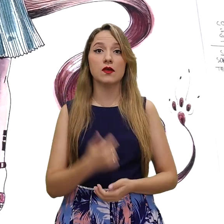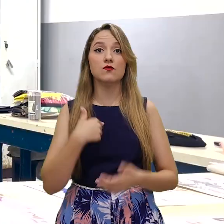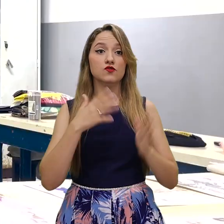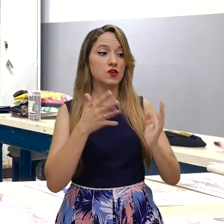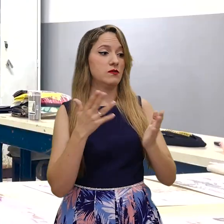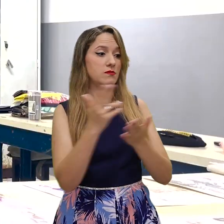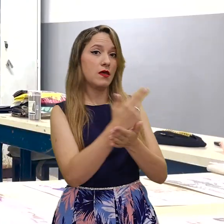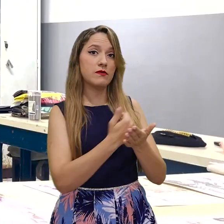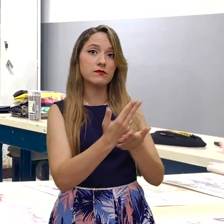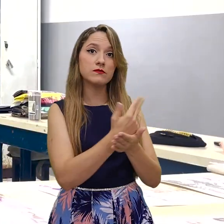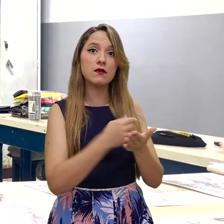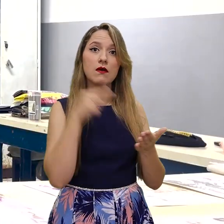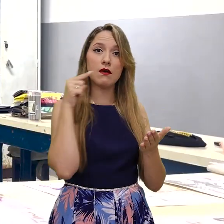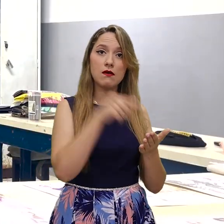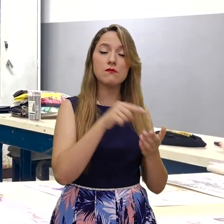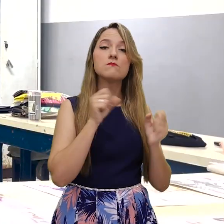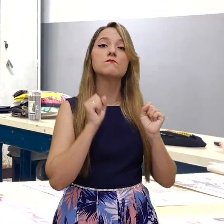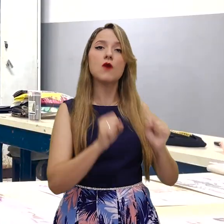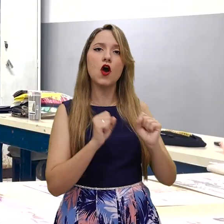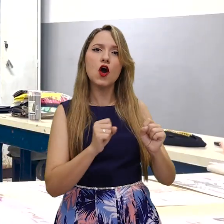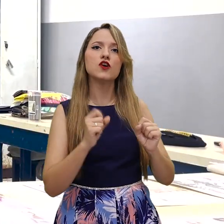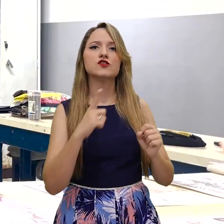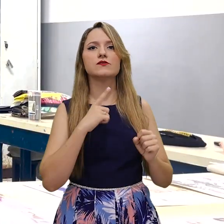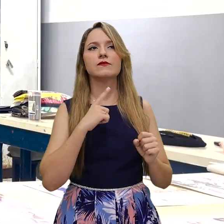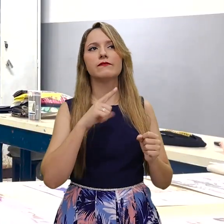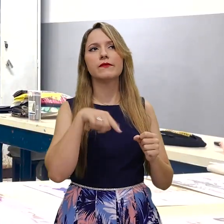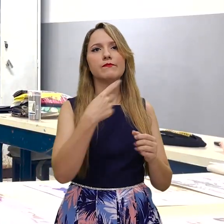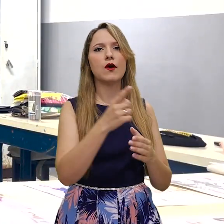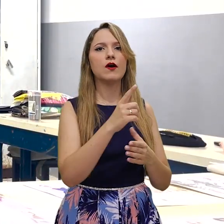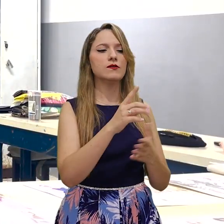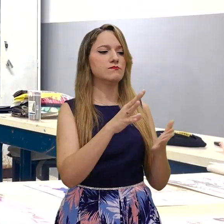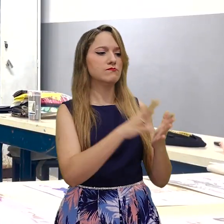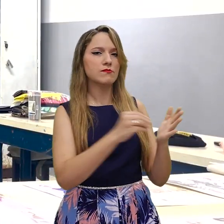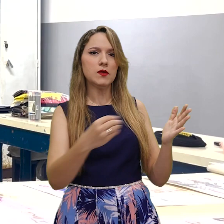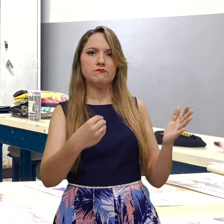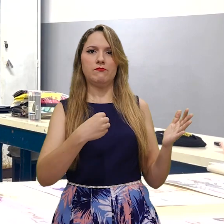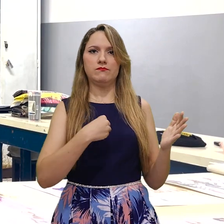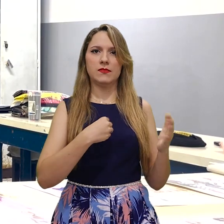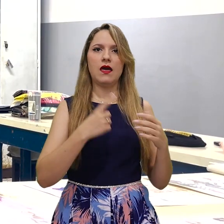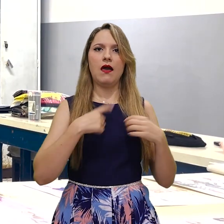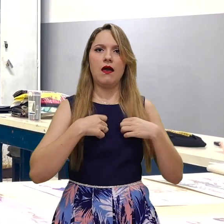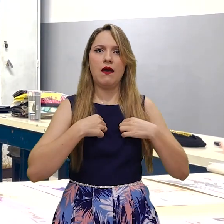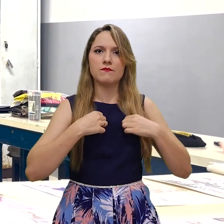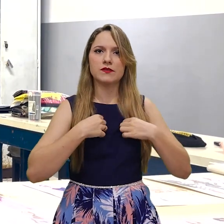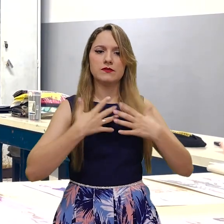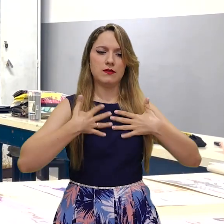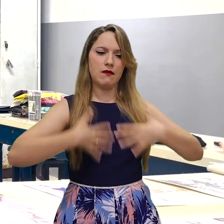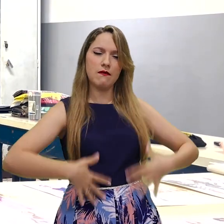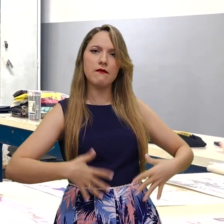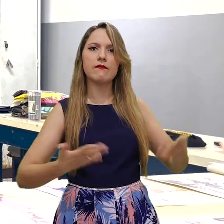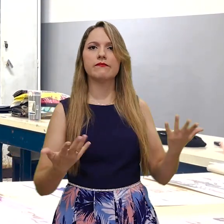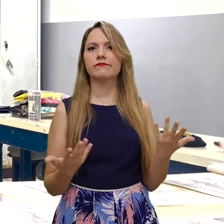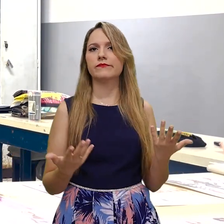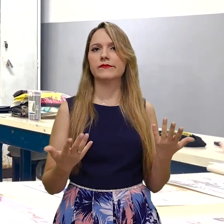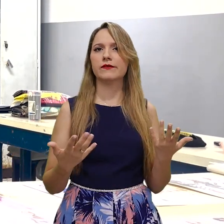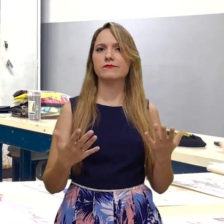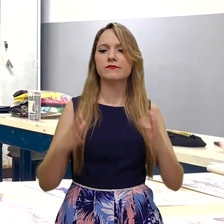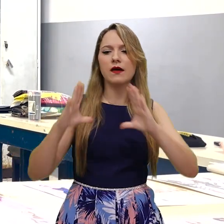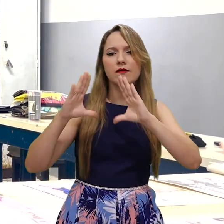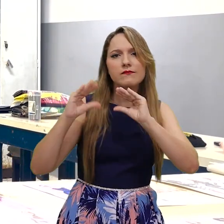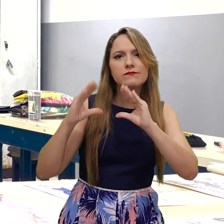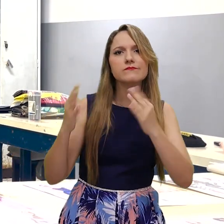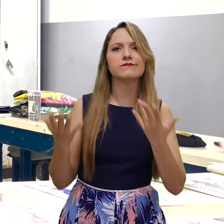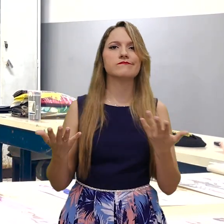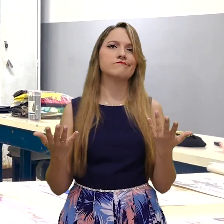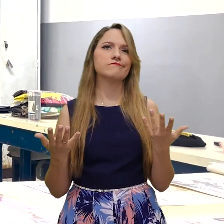pode usá-la como uma estampa numa camiseta ou numa almofada, ou você pode aplicar numa caneca. Então, assim,